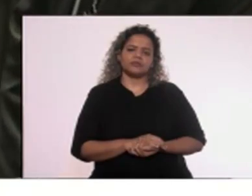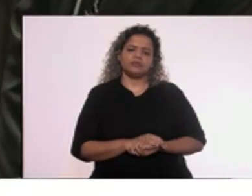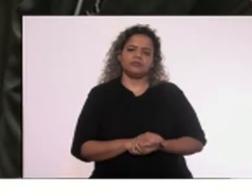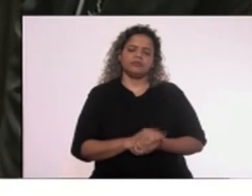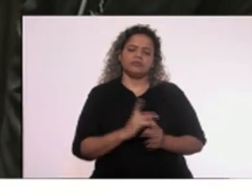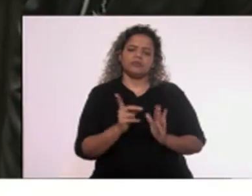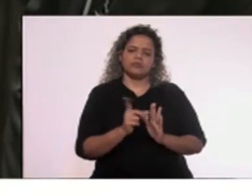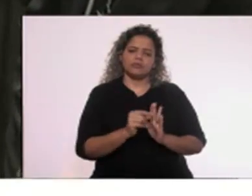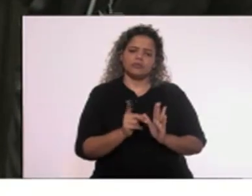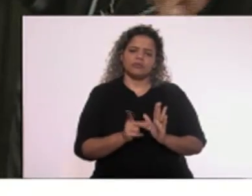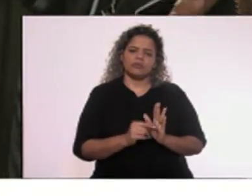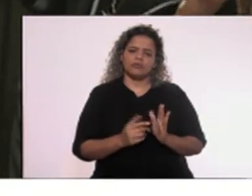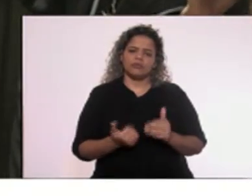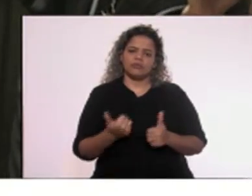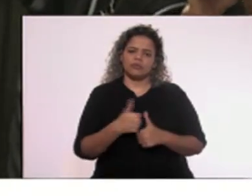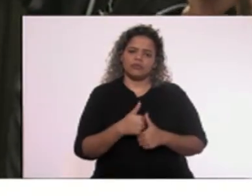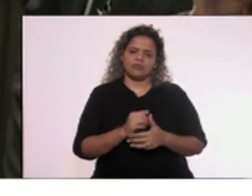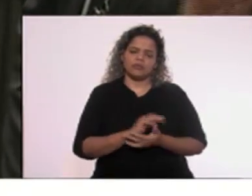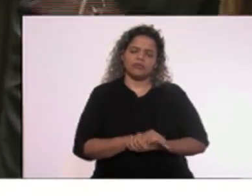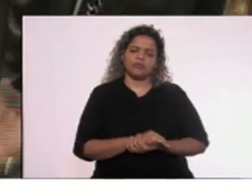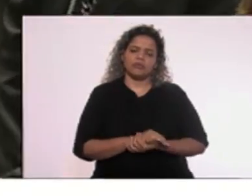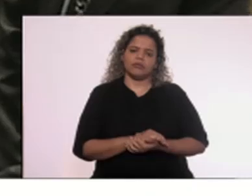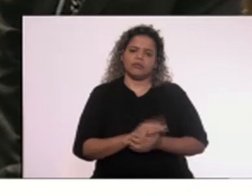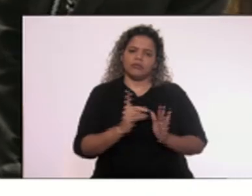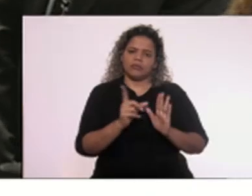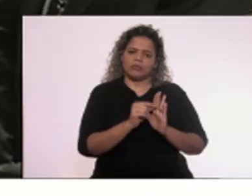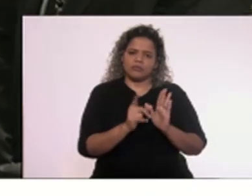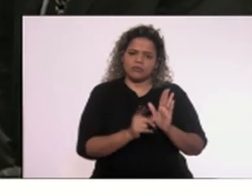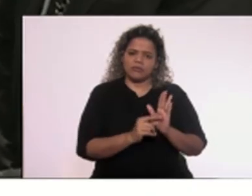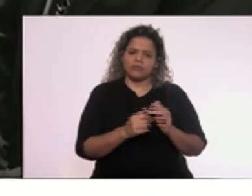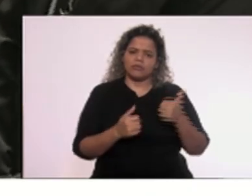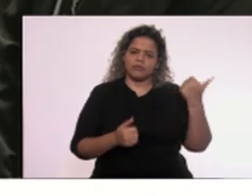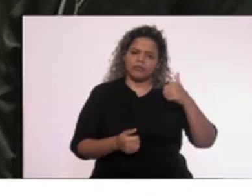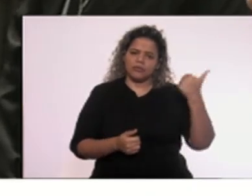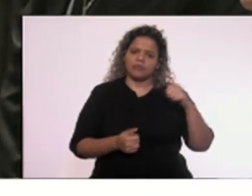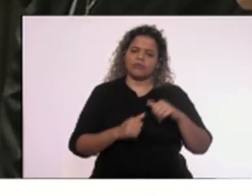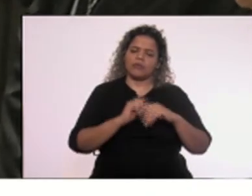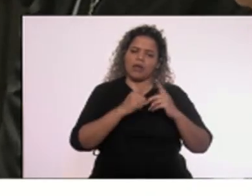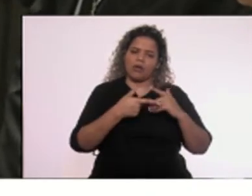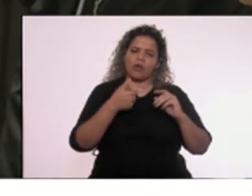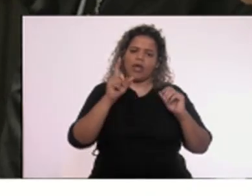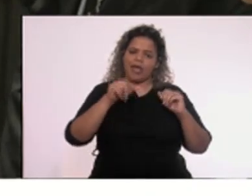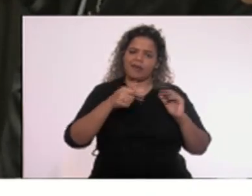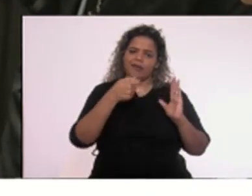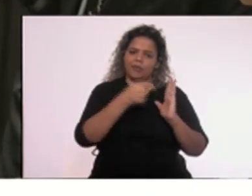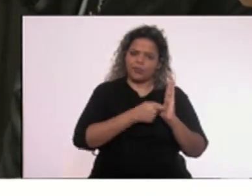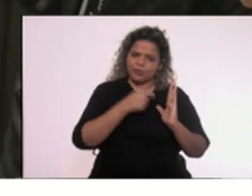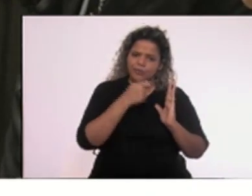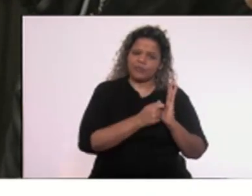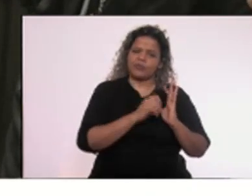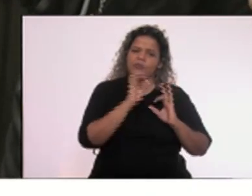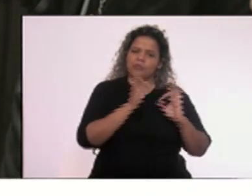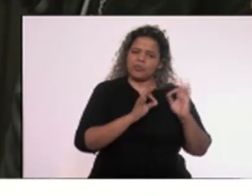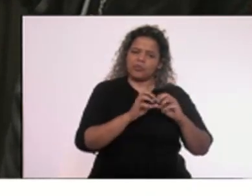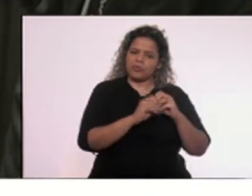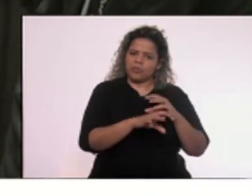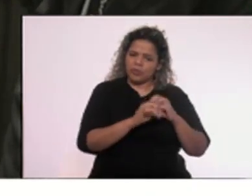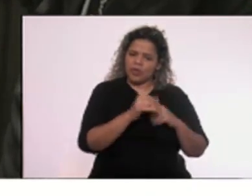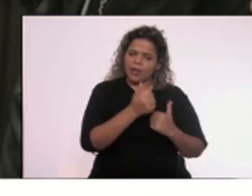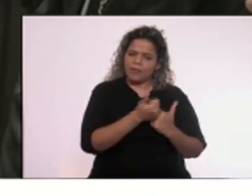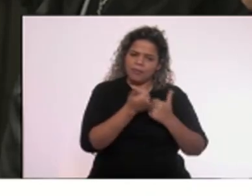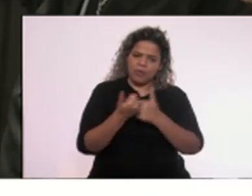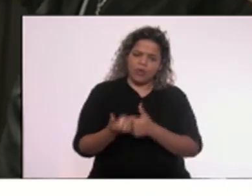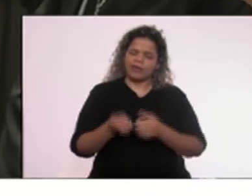Artigo substitutivo, Vossa Excelência está dizendo. Artigo 1º. Torna obrigatório o Programa Educacional de